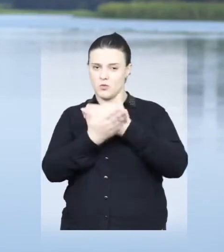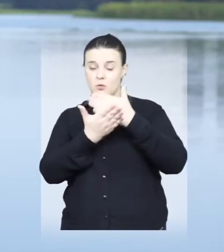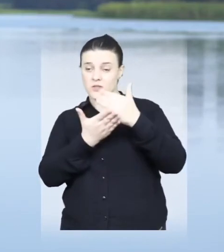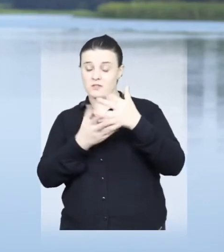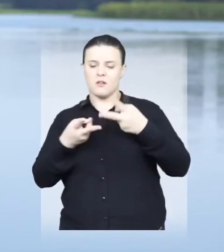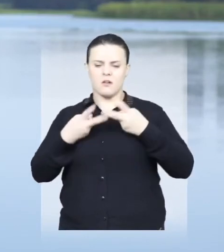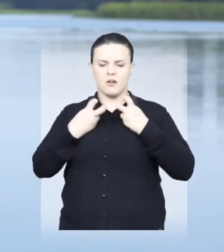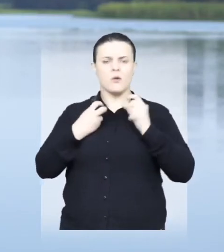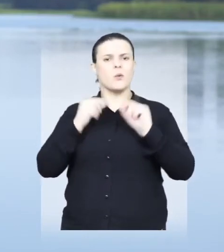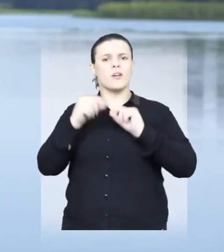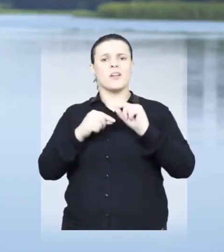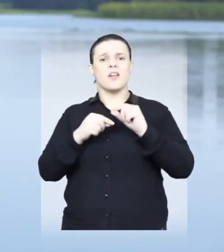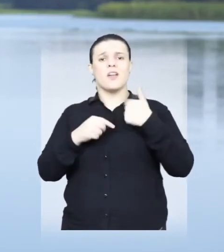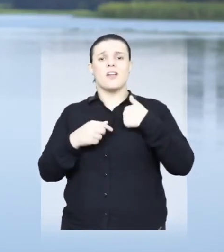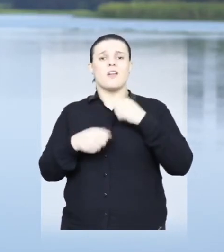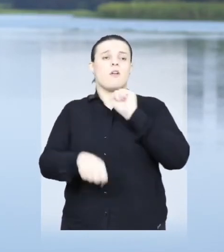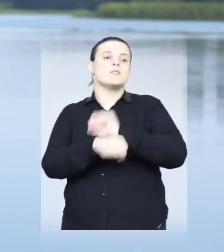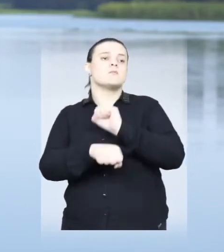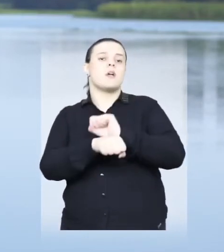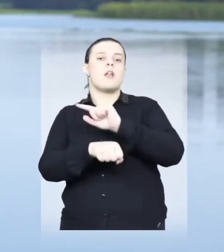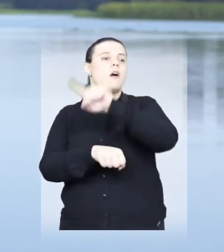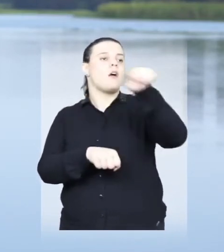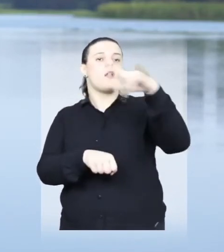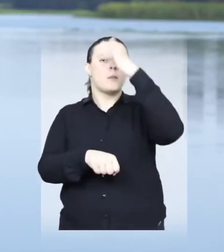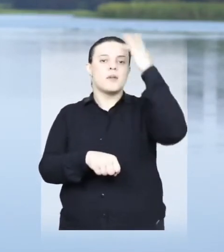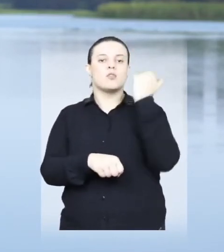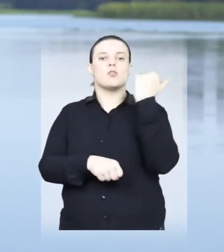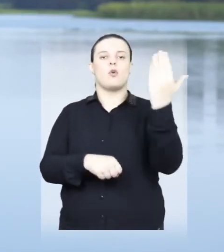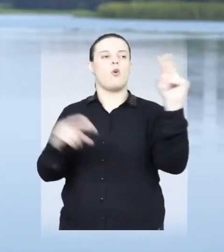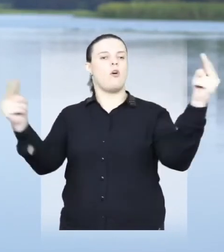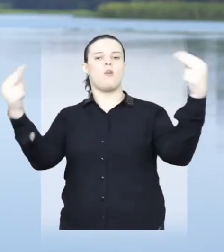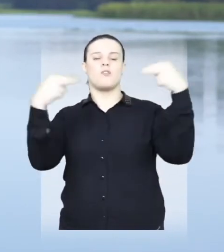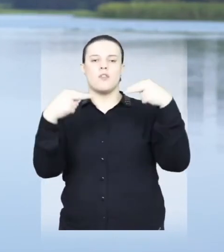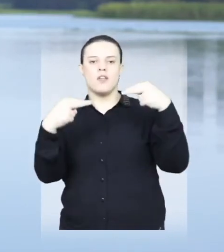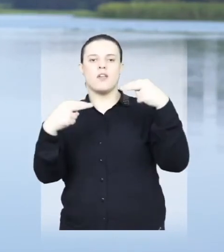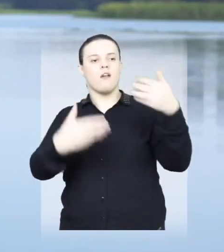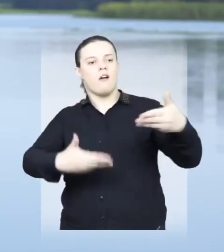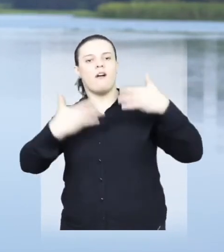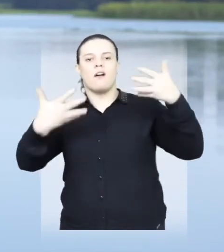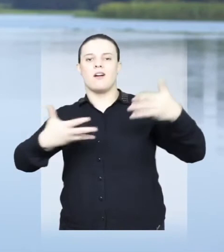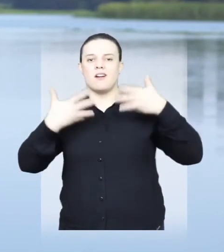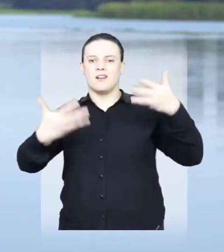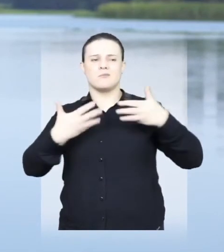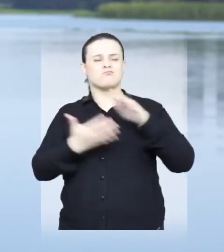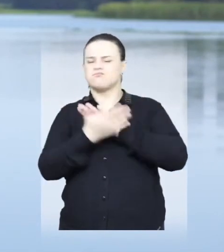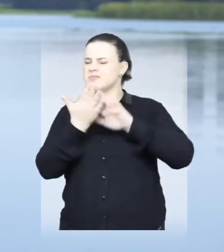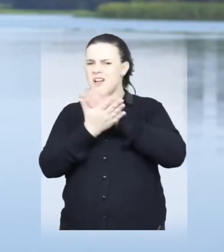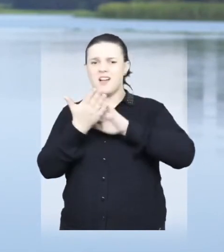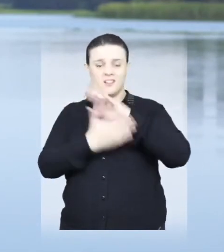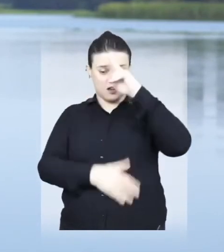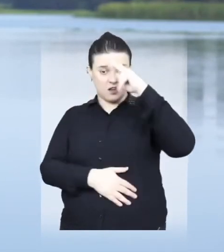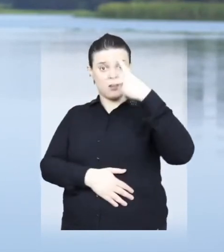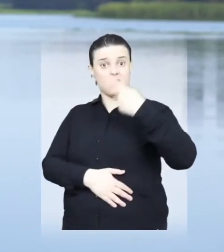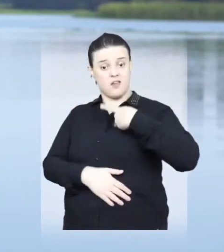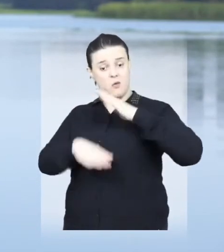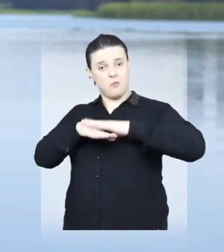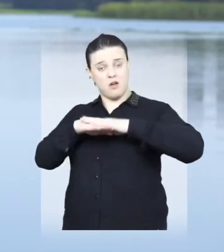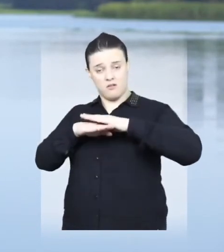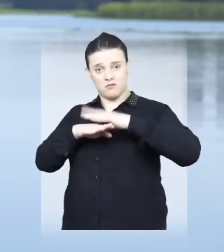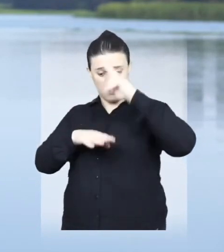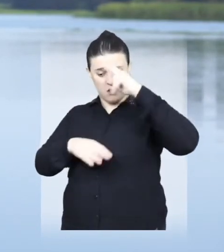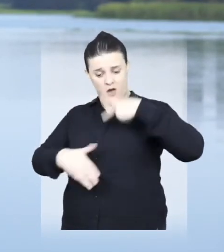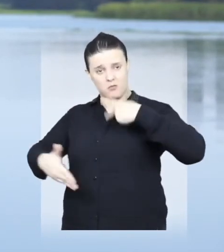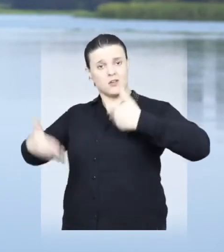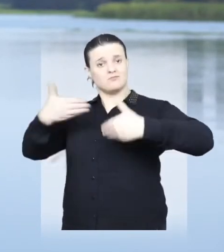que eu comecei a ver não cabe que eu espere que isso venha de fora, que eu seja valorizada. E sim que